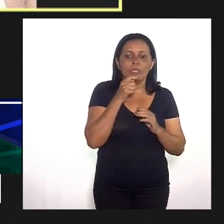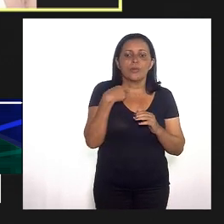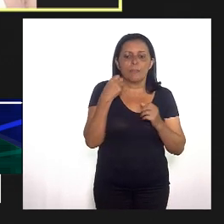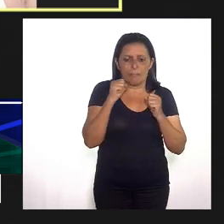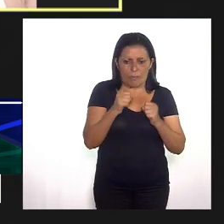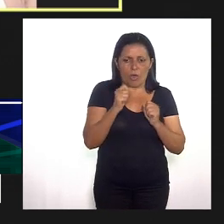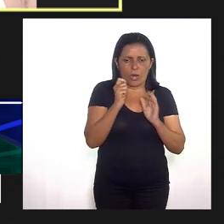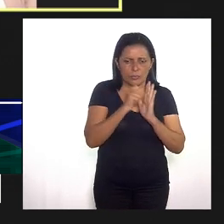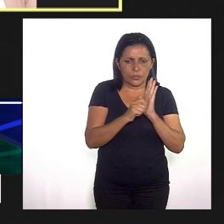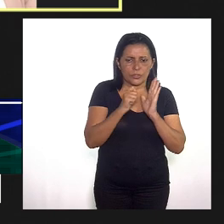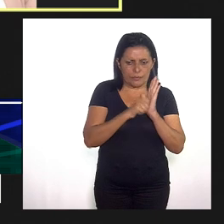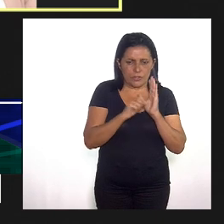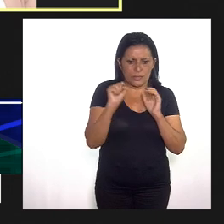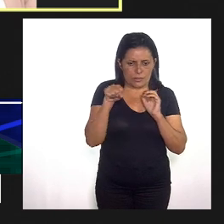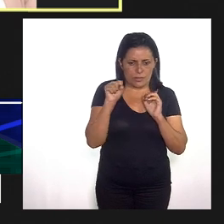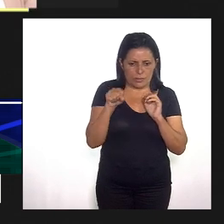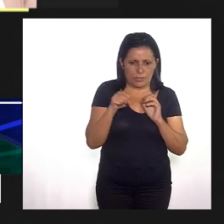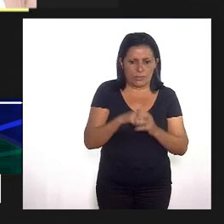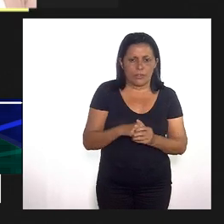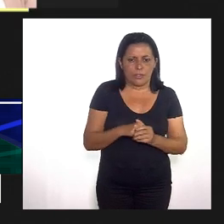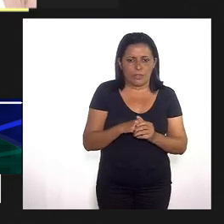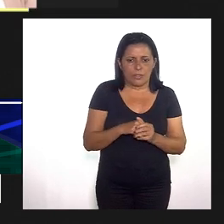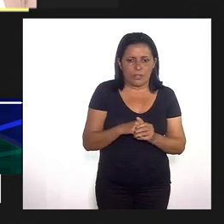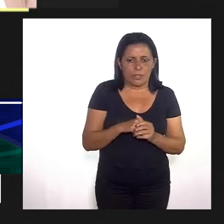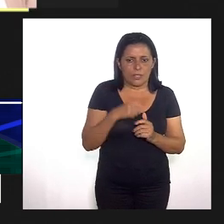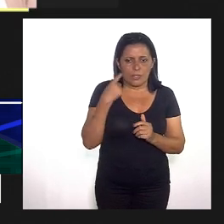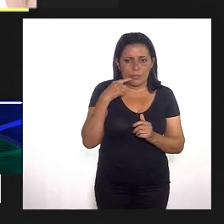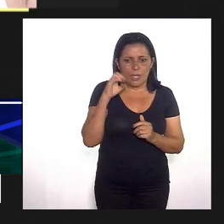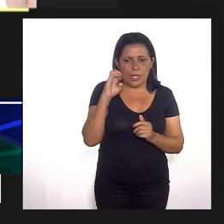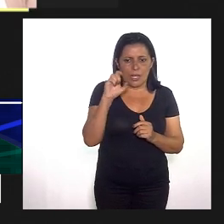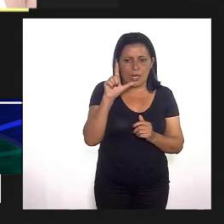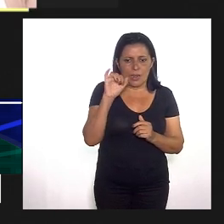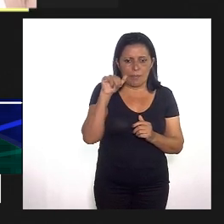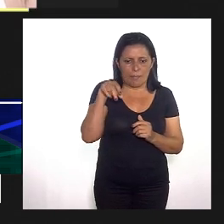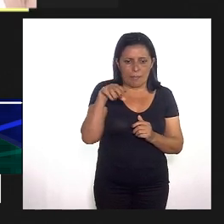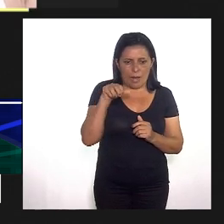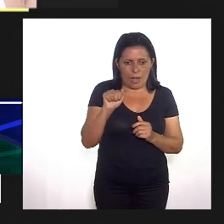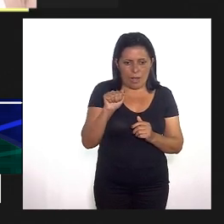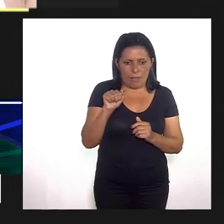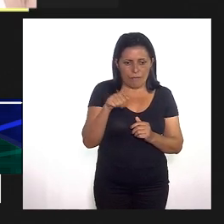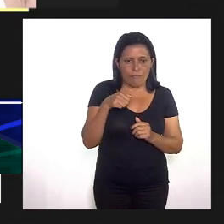depois, tá. Só para... Deputada Guilmar, Vossa Excelência foi chamado...